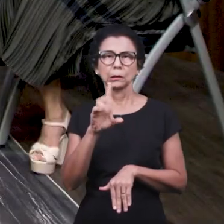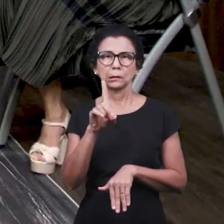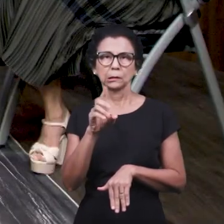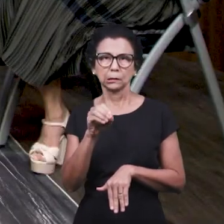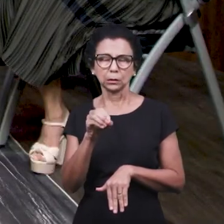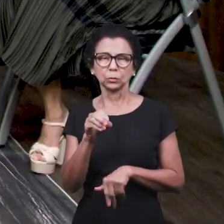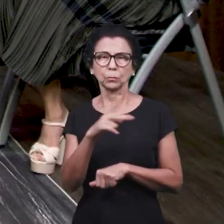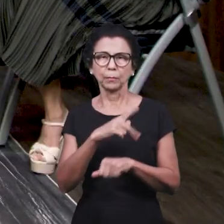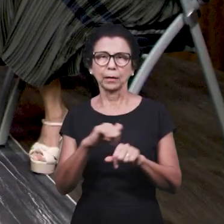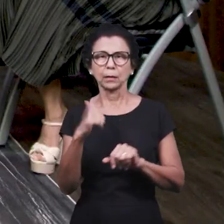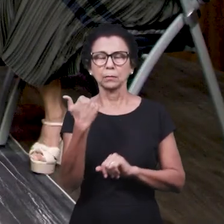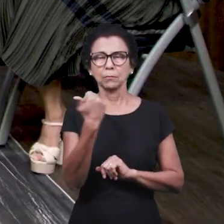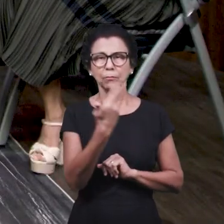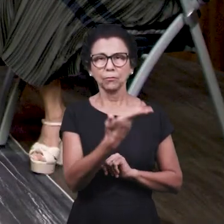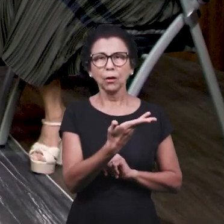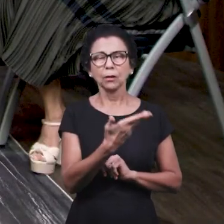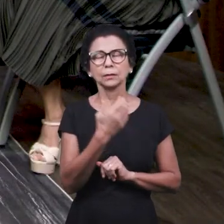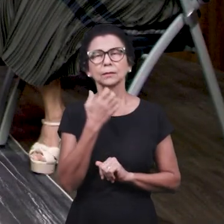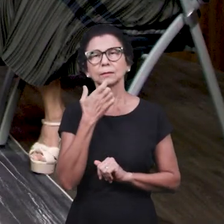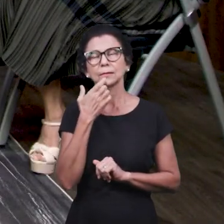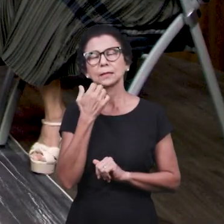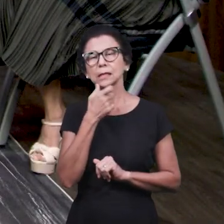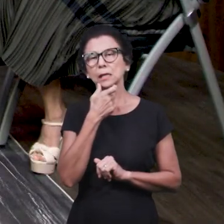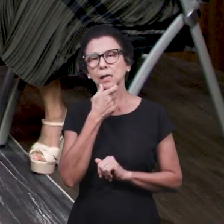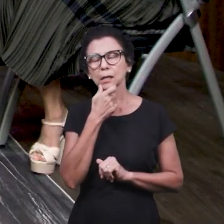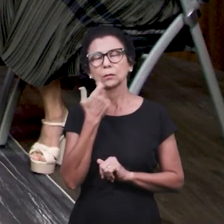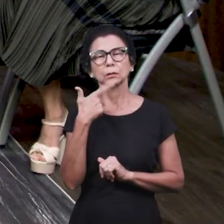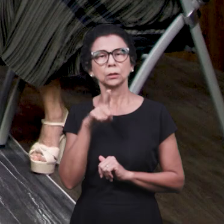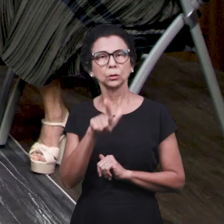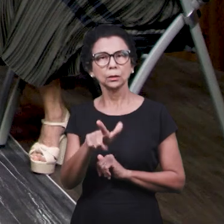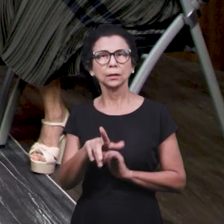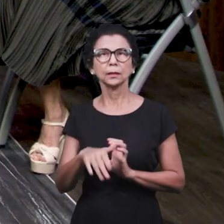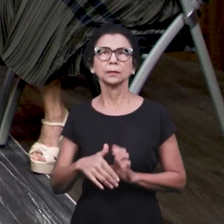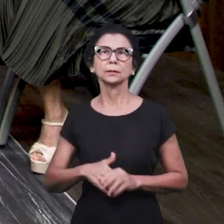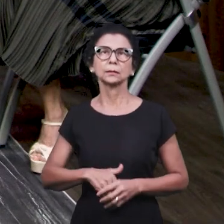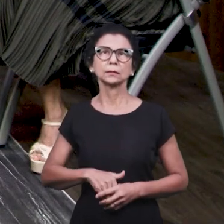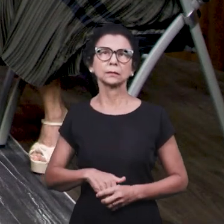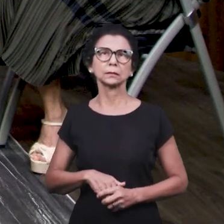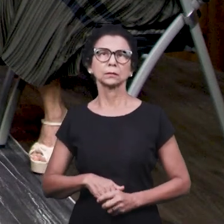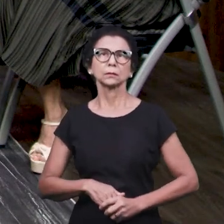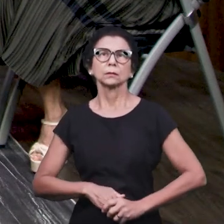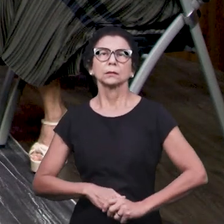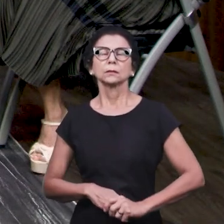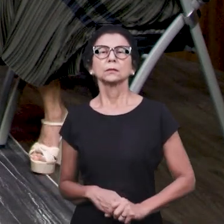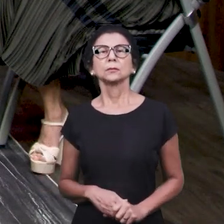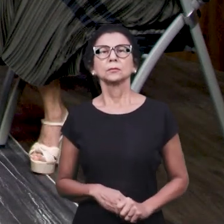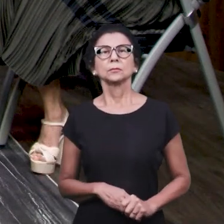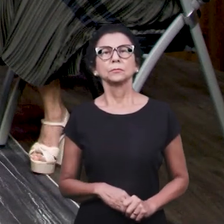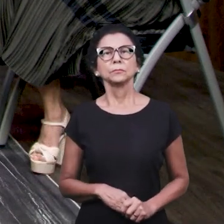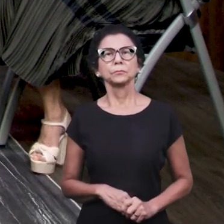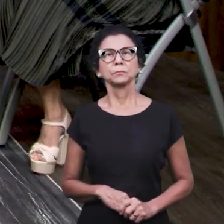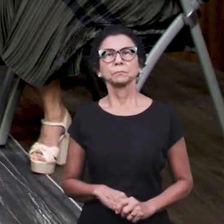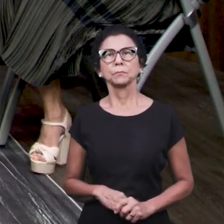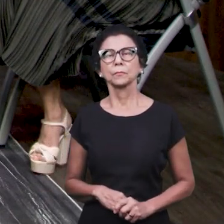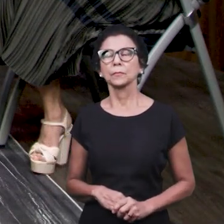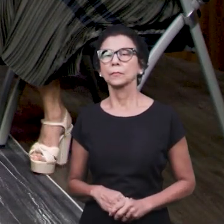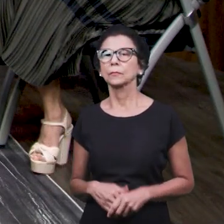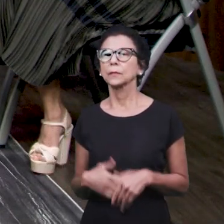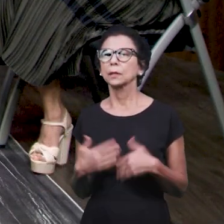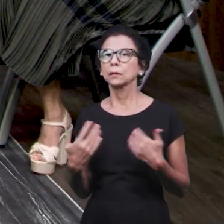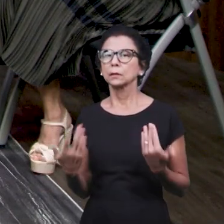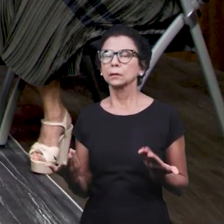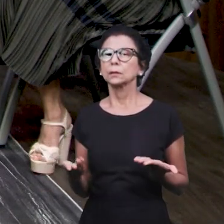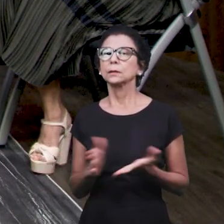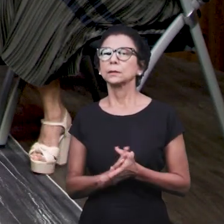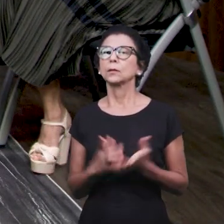existe só o Rotary como a experiência que nós temos é através do Rotary. Eu faço parte do Rotary há muitos anos, mas o Rotary oferece isso para toda a comunidade.